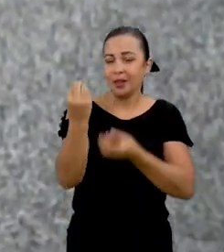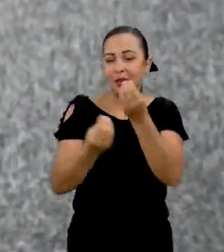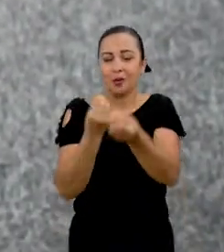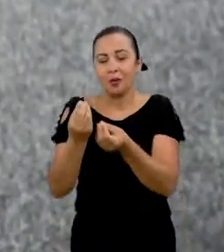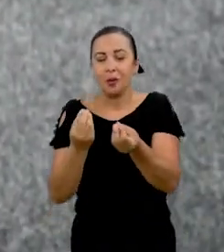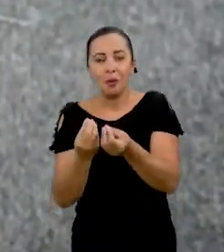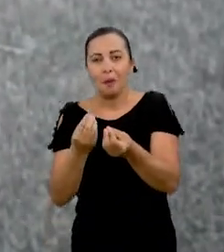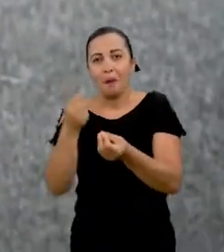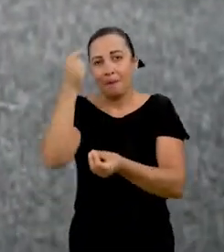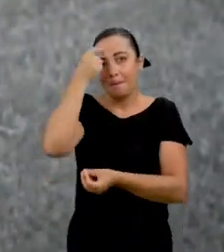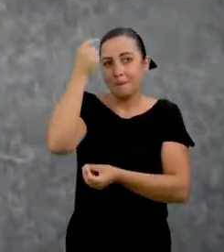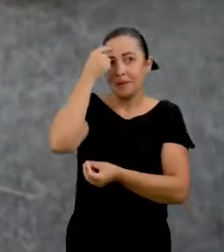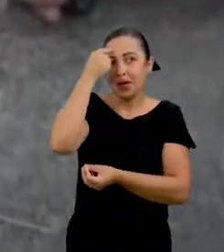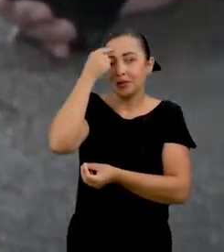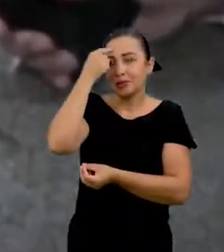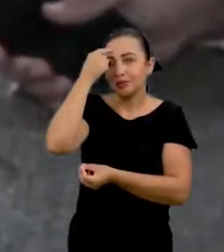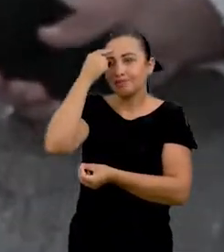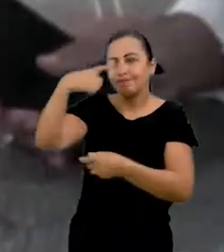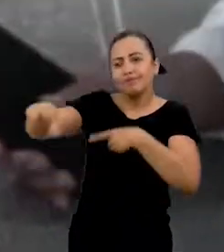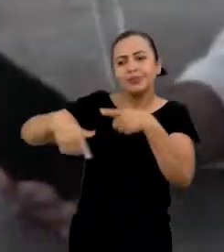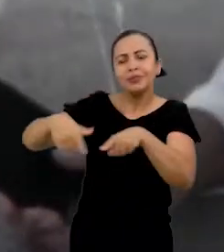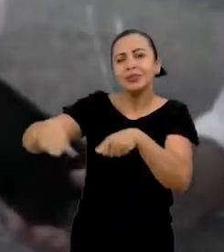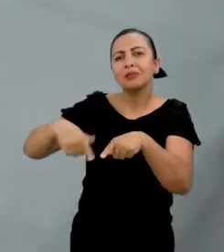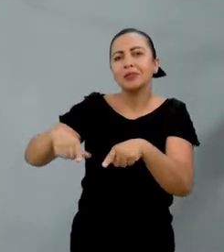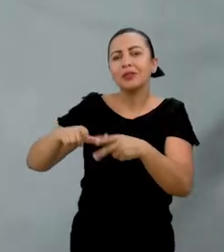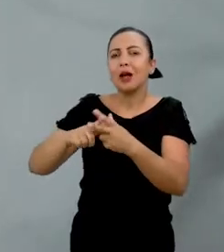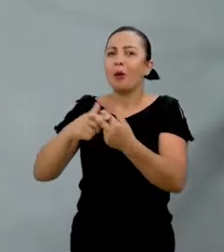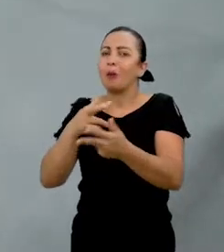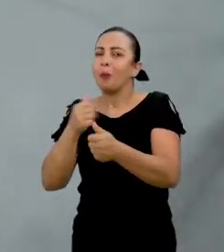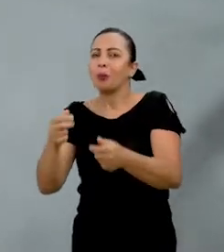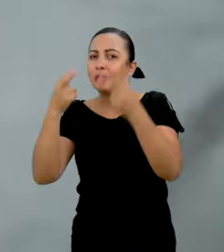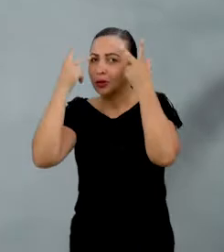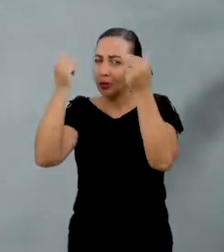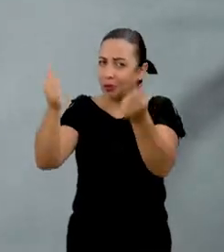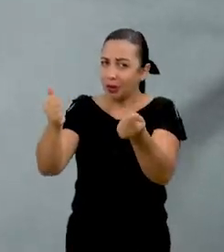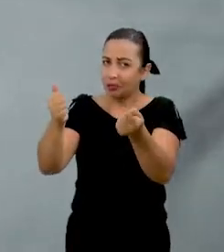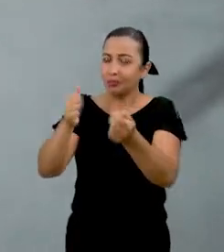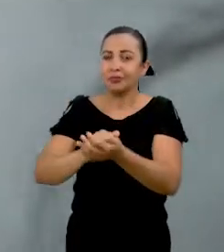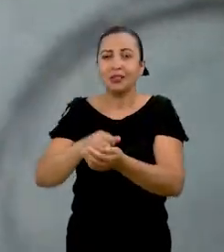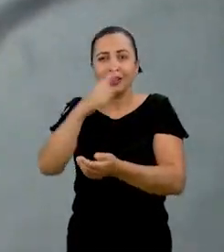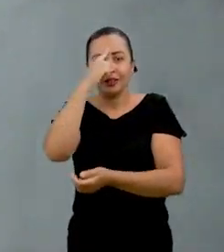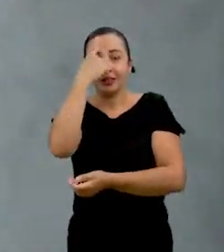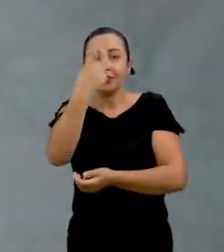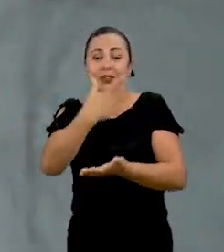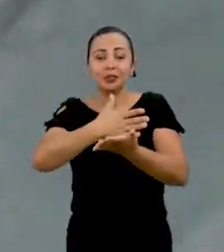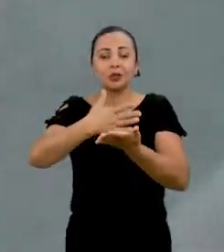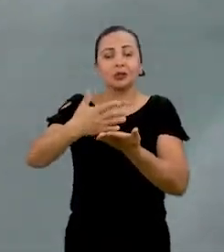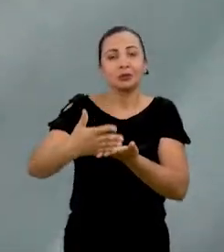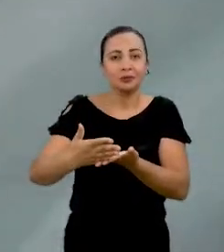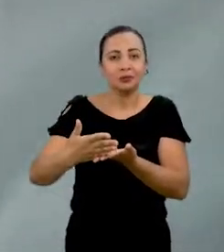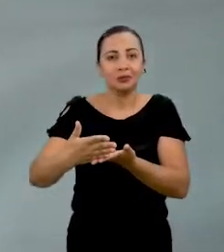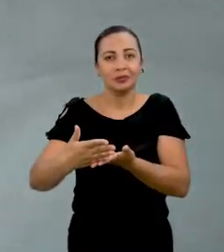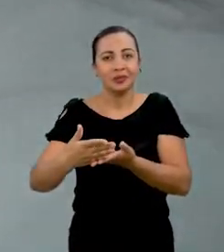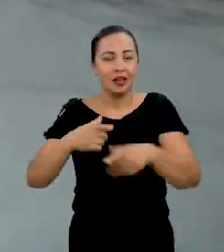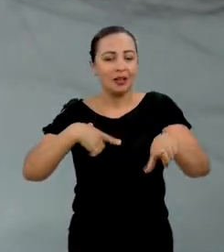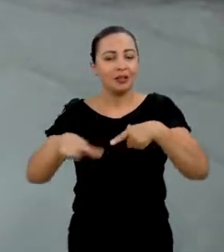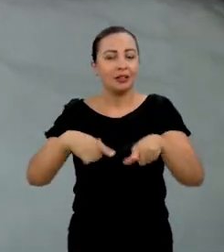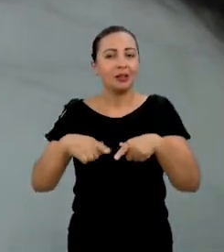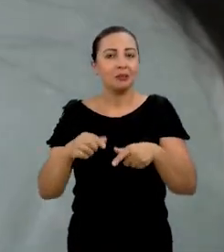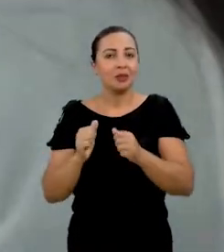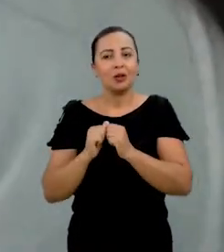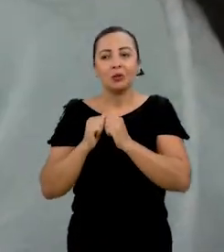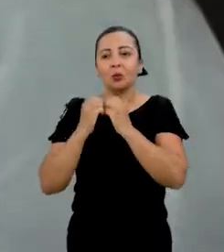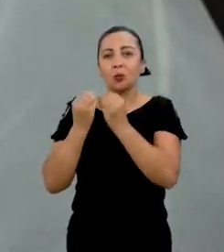nós pensamos em trabalhar com produtos naturais, a ideia inicial era trabalhar